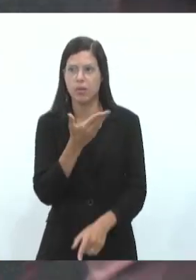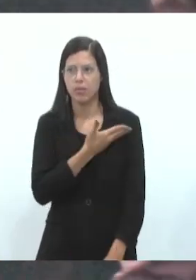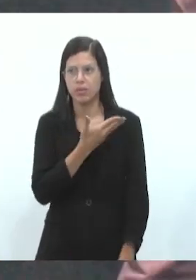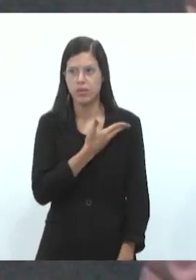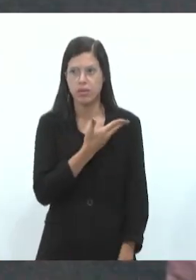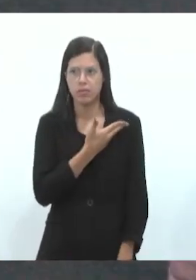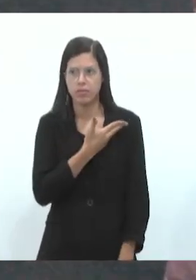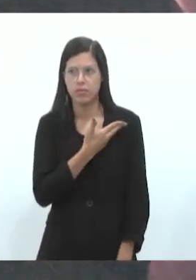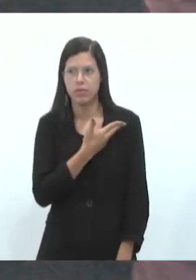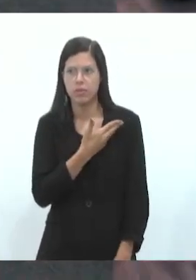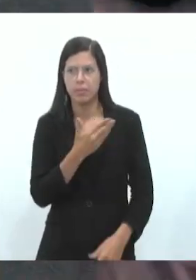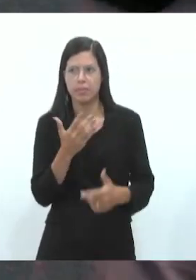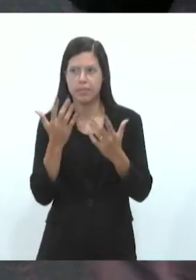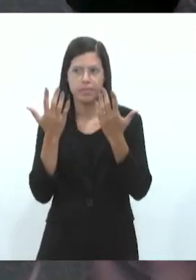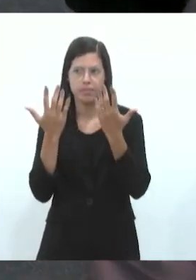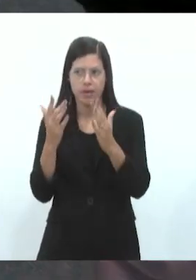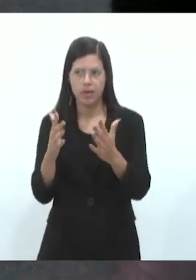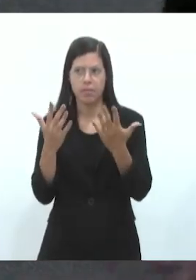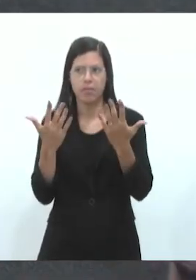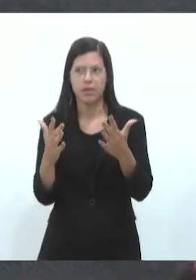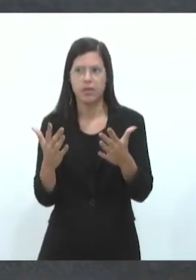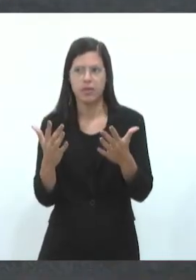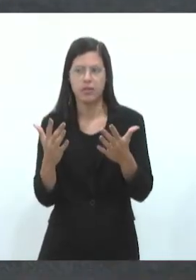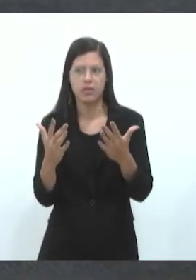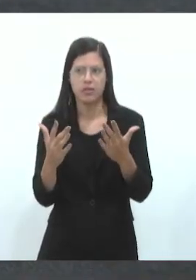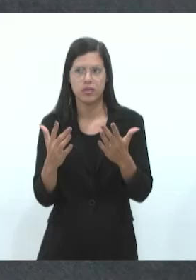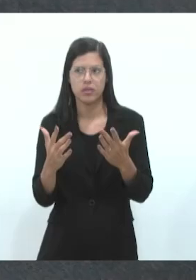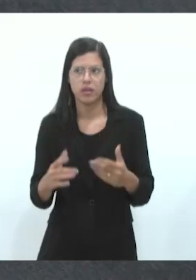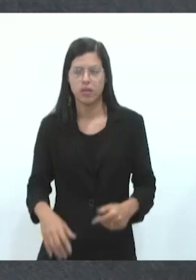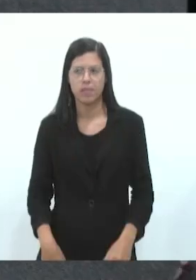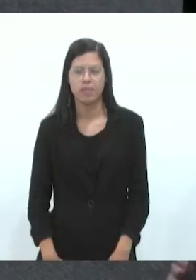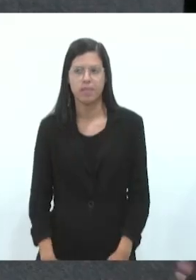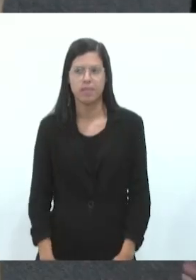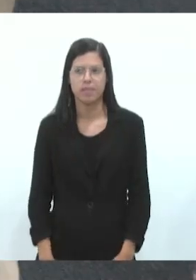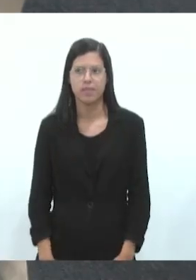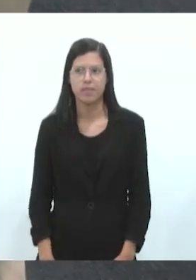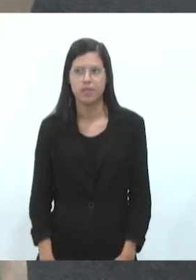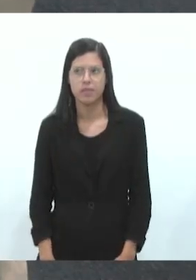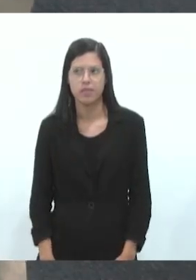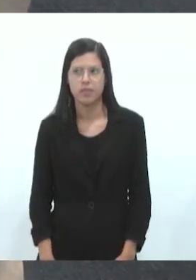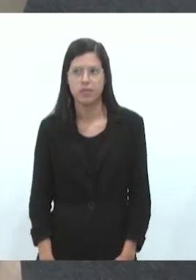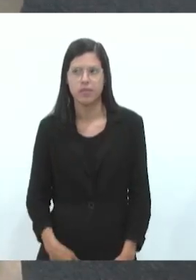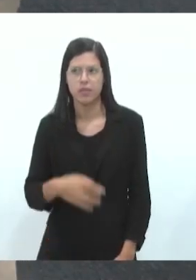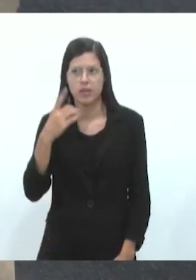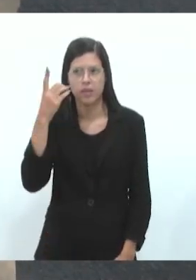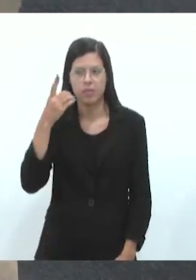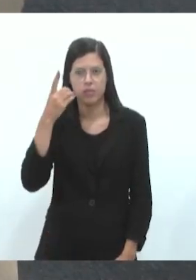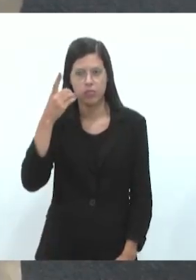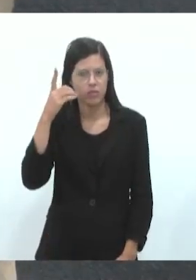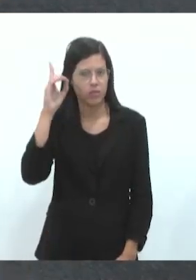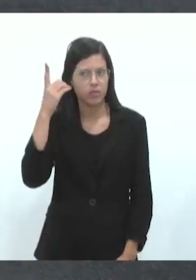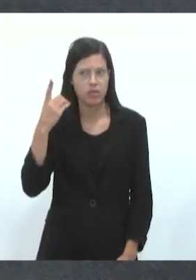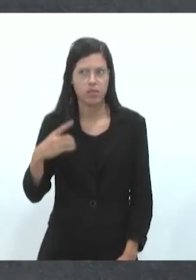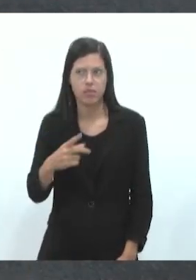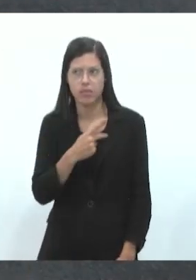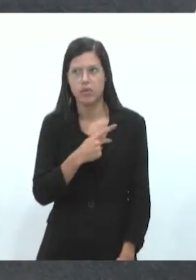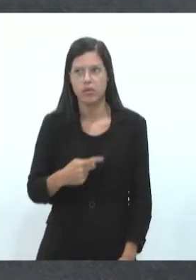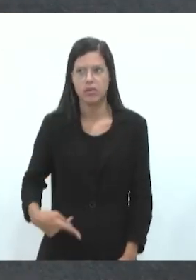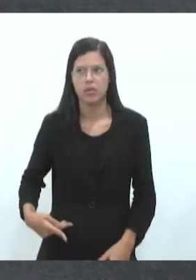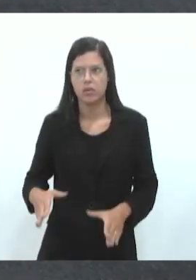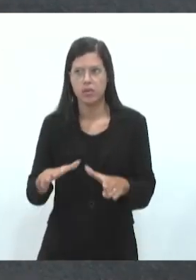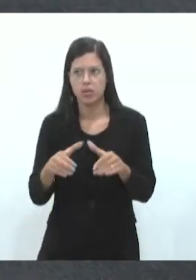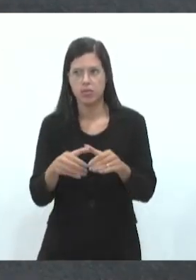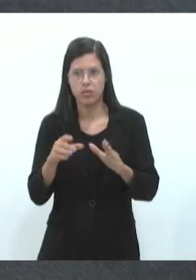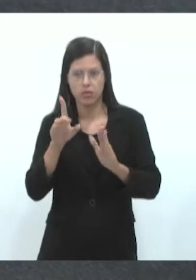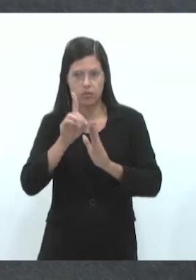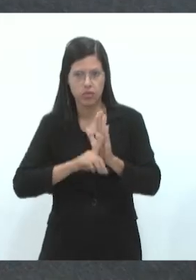colegas, parabenizar a combativa deputada Dani Monteiro, presidente da Comissão de Direitos Humanos, por